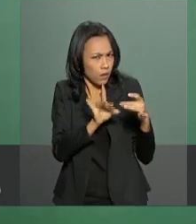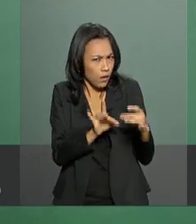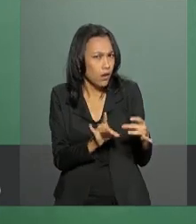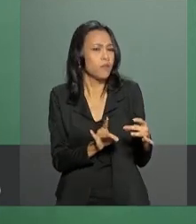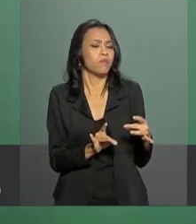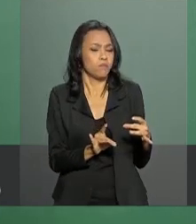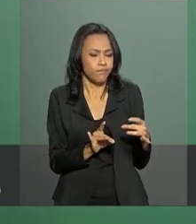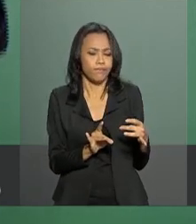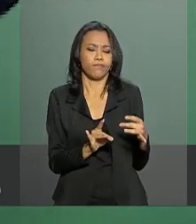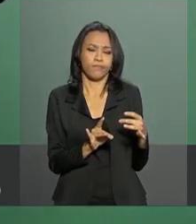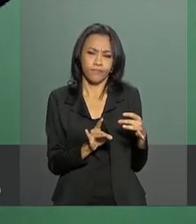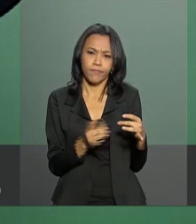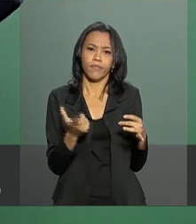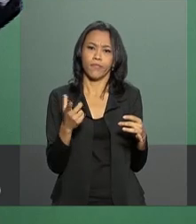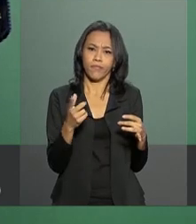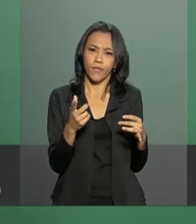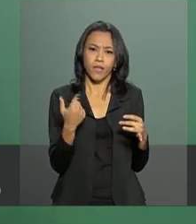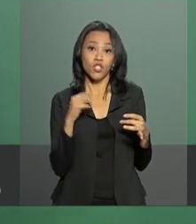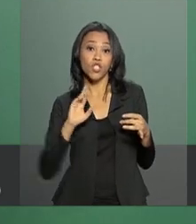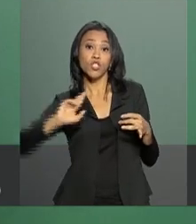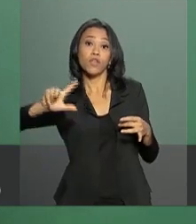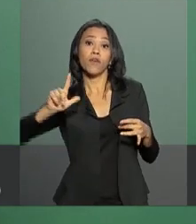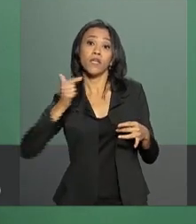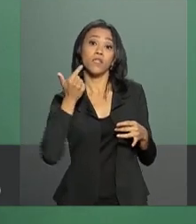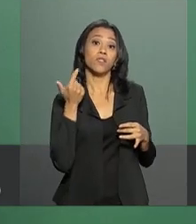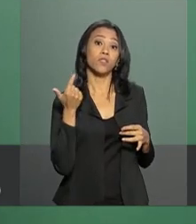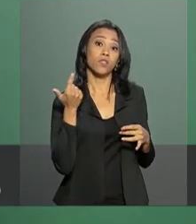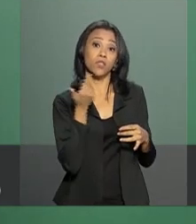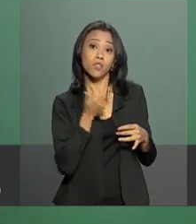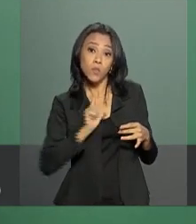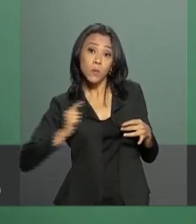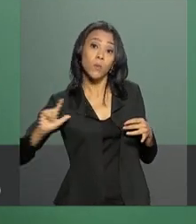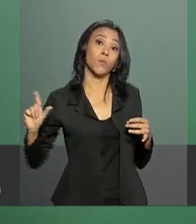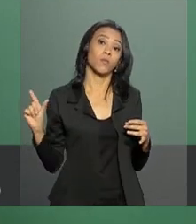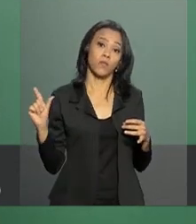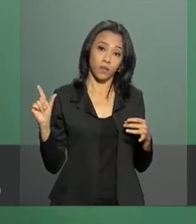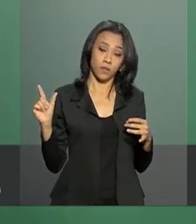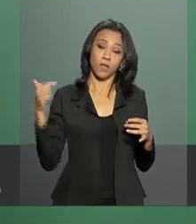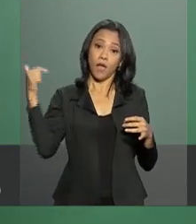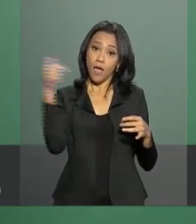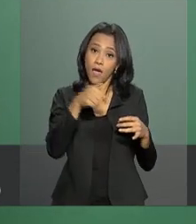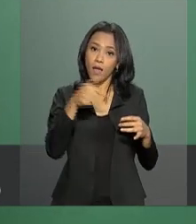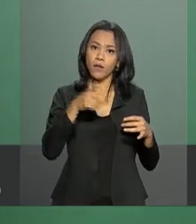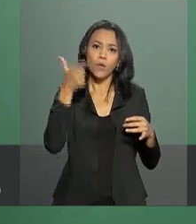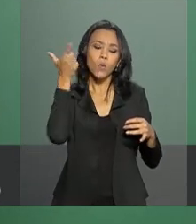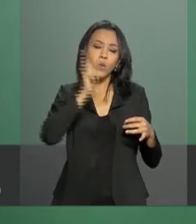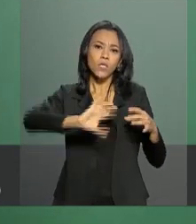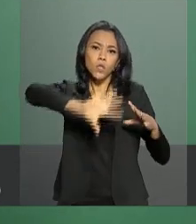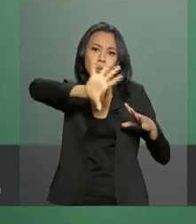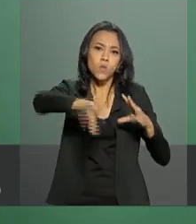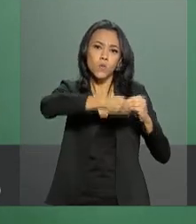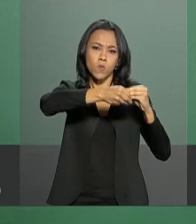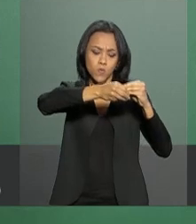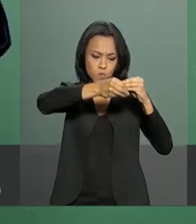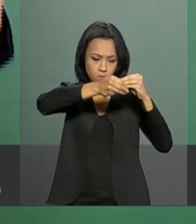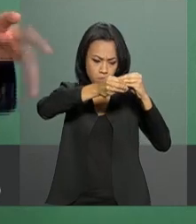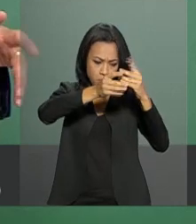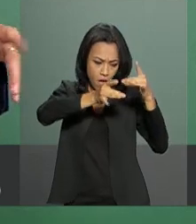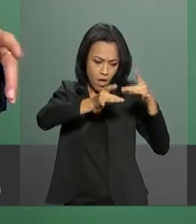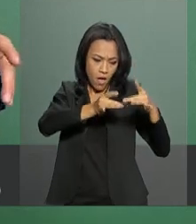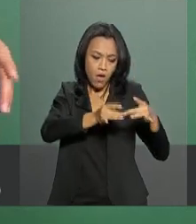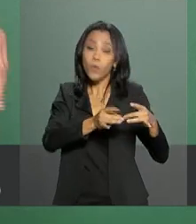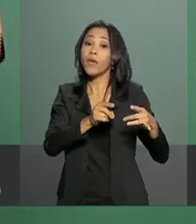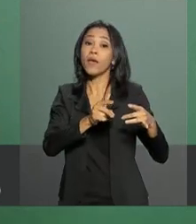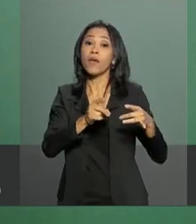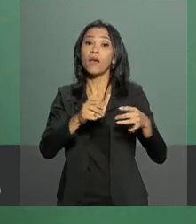pormenorizada diferentemente das chamadas constituições príncipe lógicas ela soube amalgamar os princípios do liberalismo